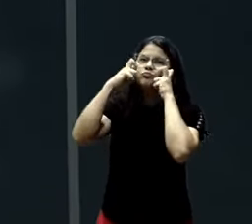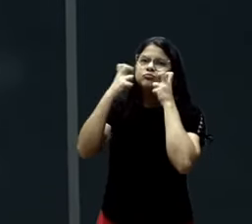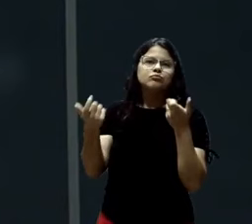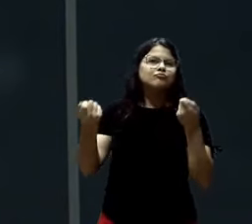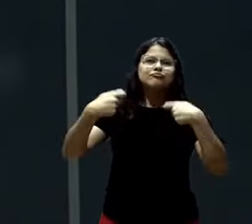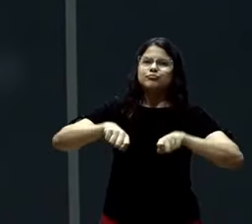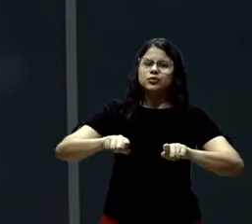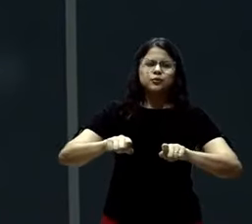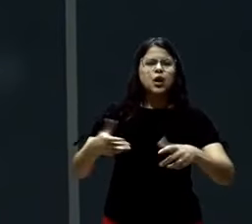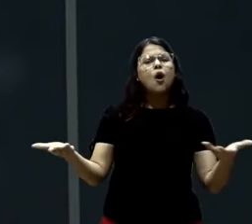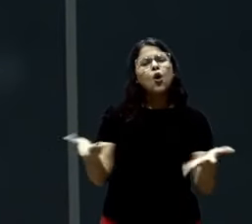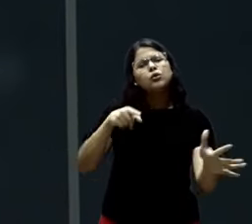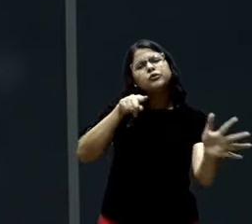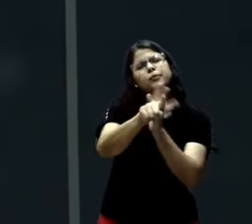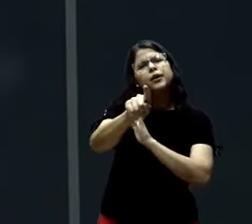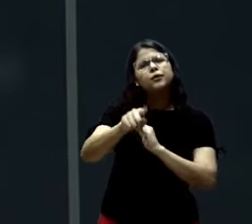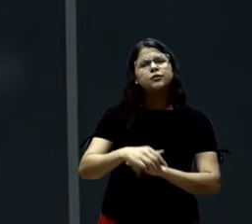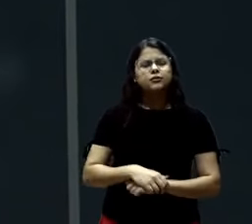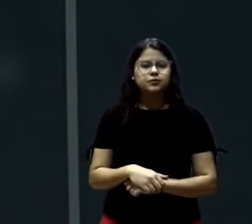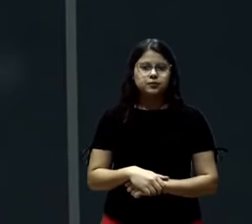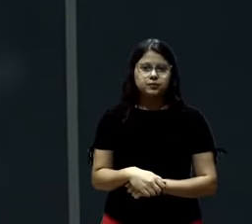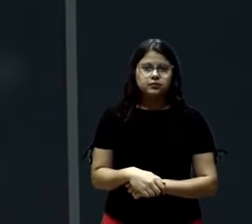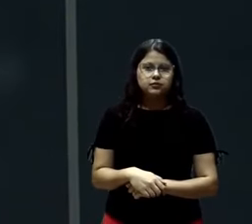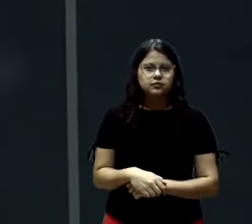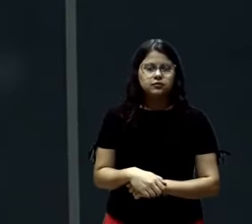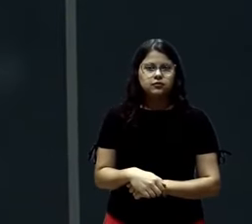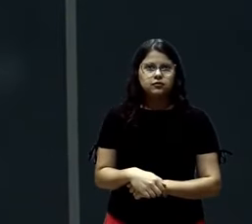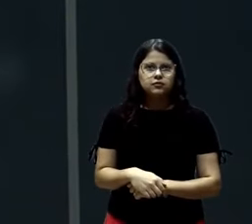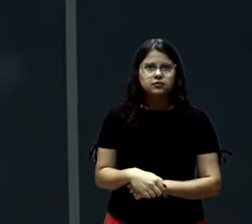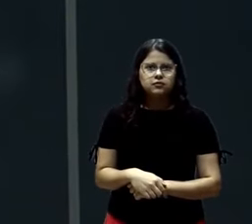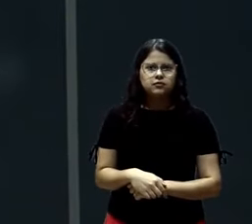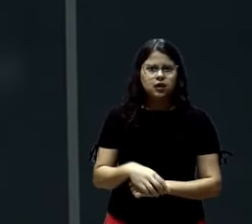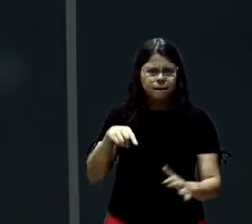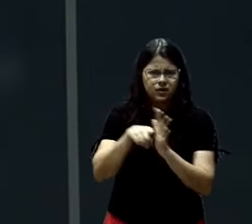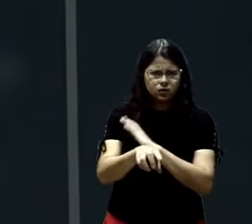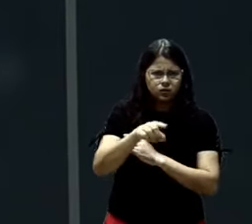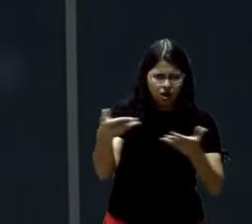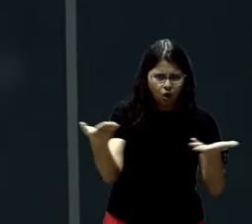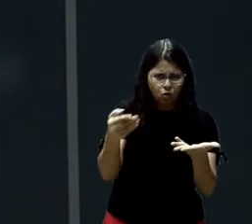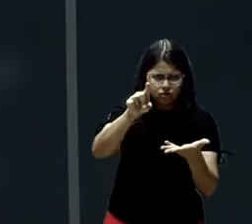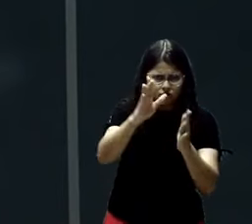E a pergunta é: você já orou hoje?